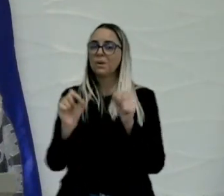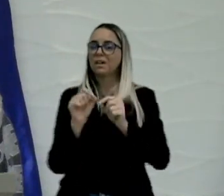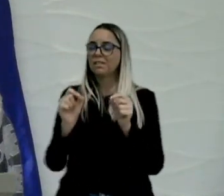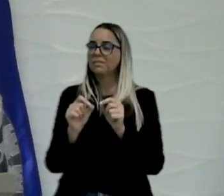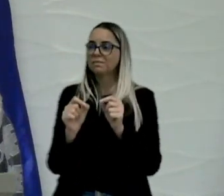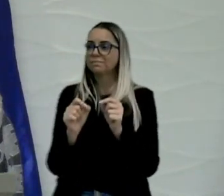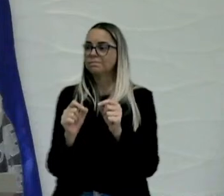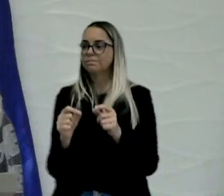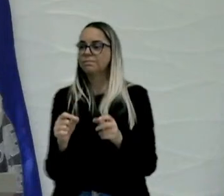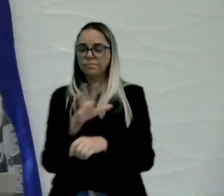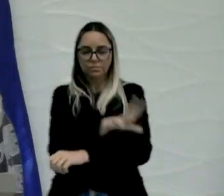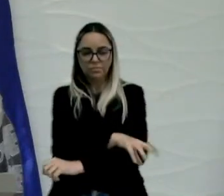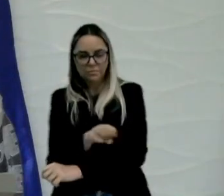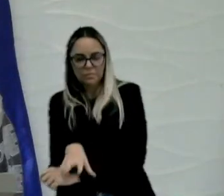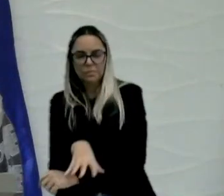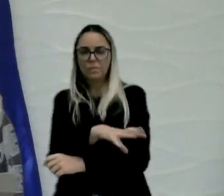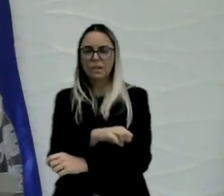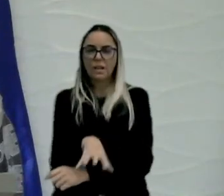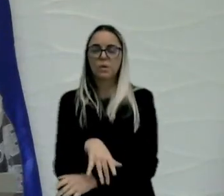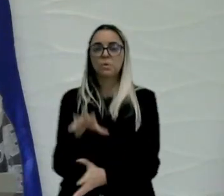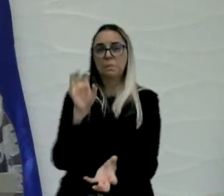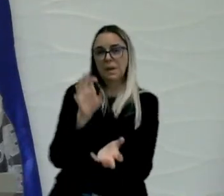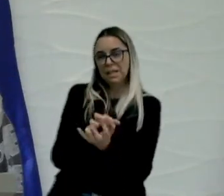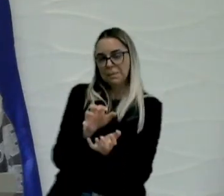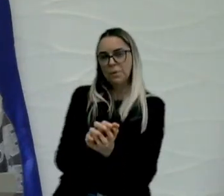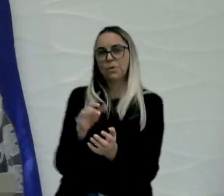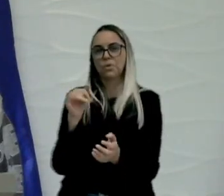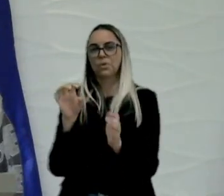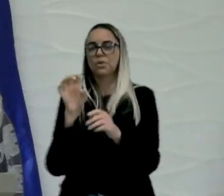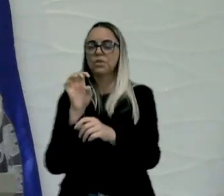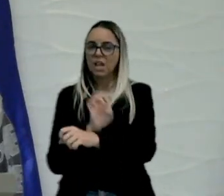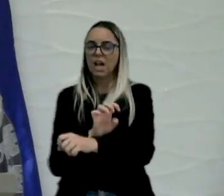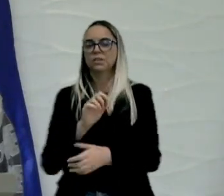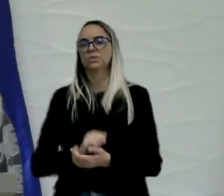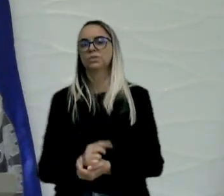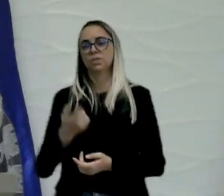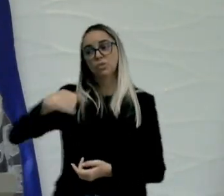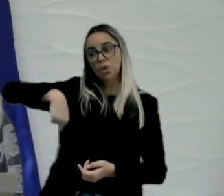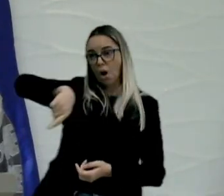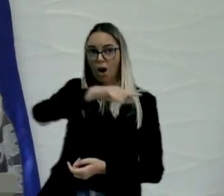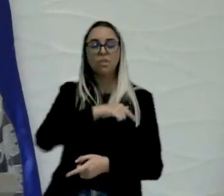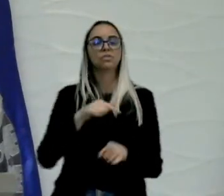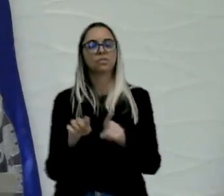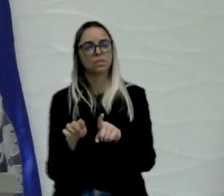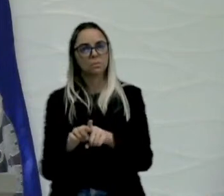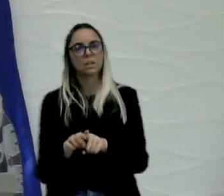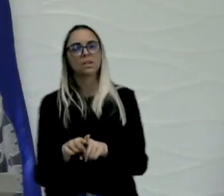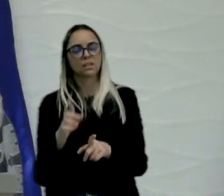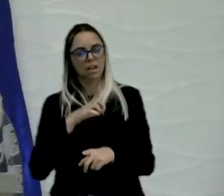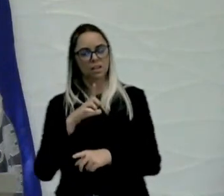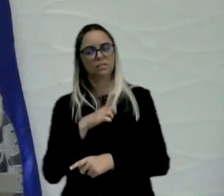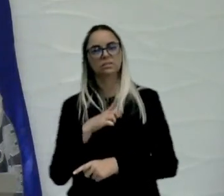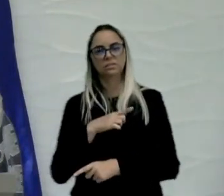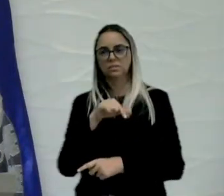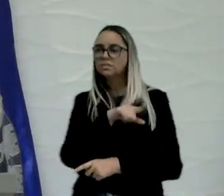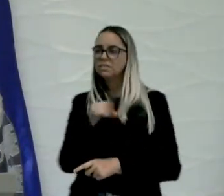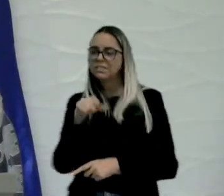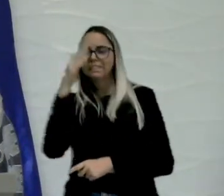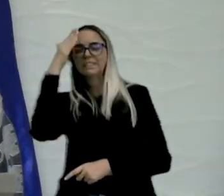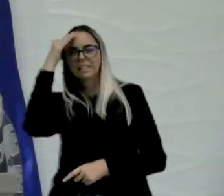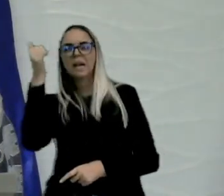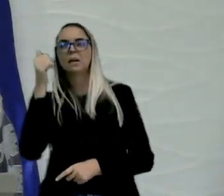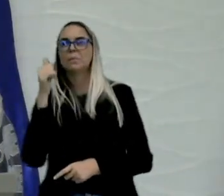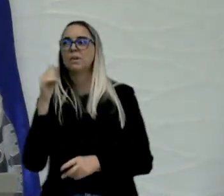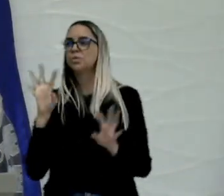de aração de tarra pelo Estado de Pernambuco nós temos aqui todo mundo sabe todos os